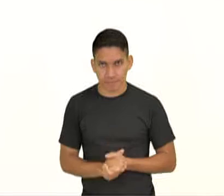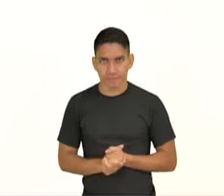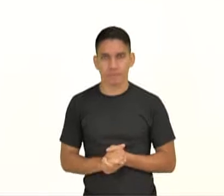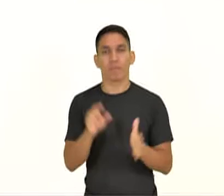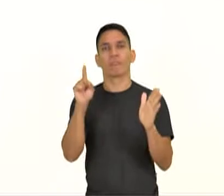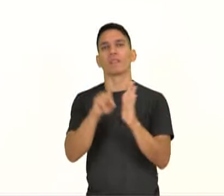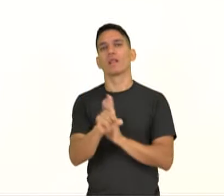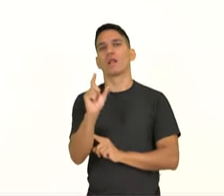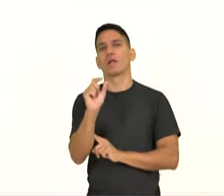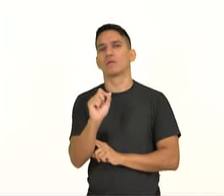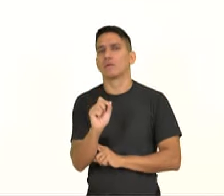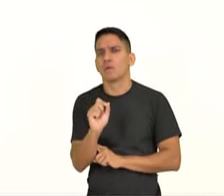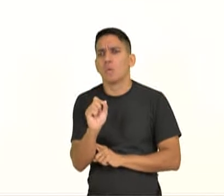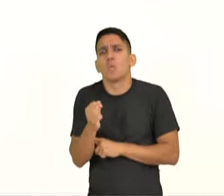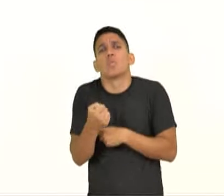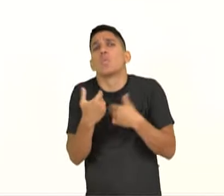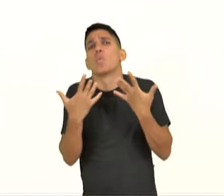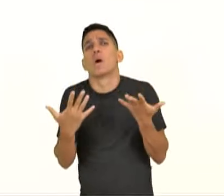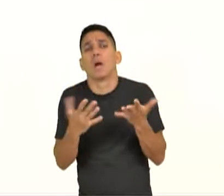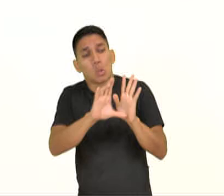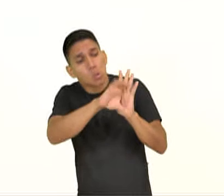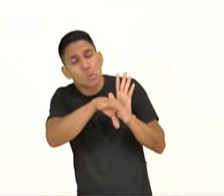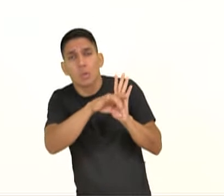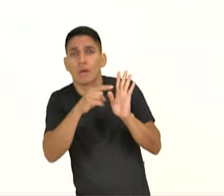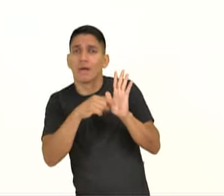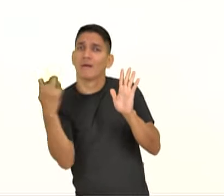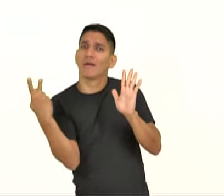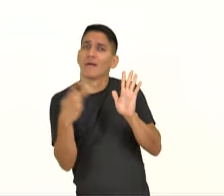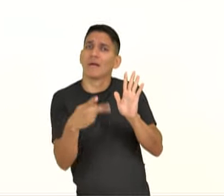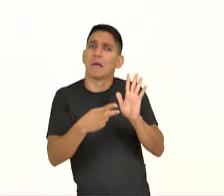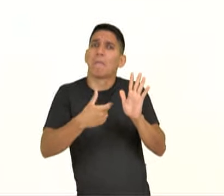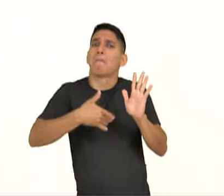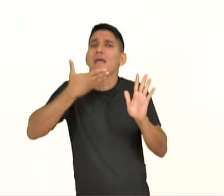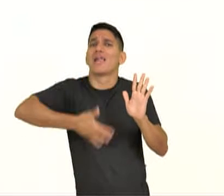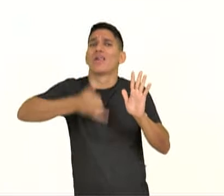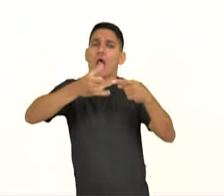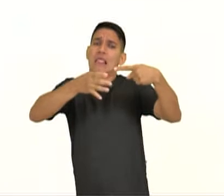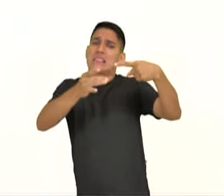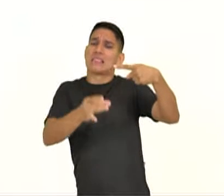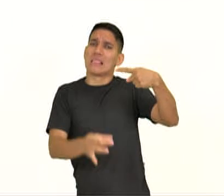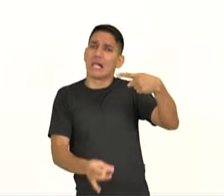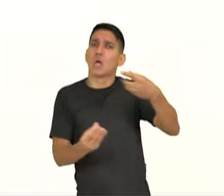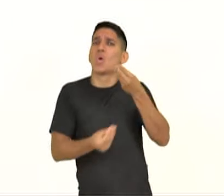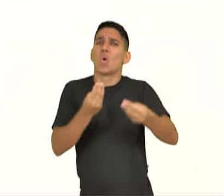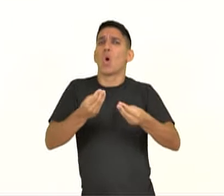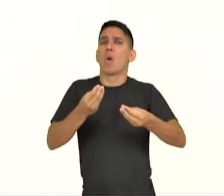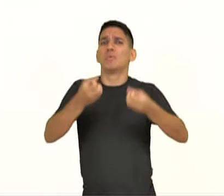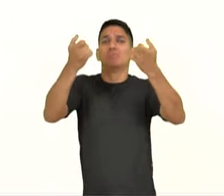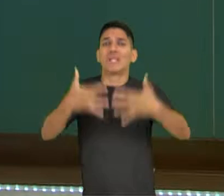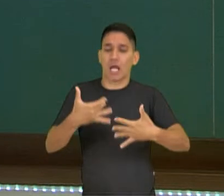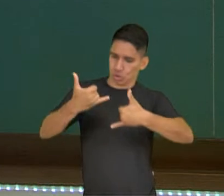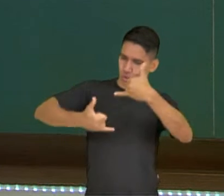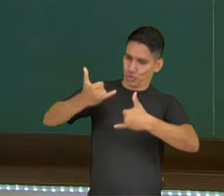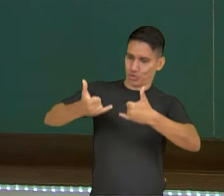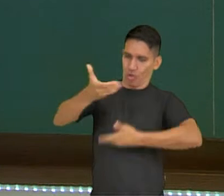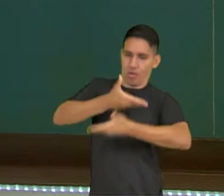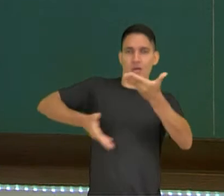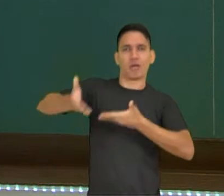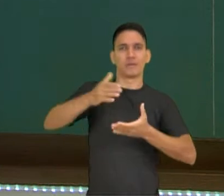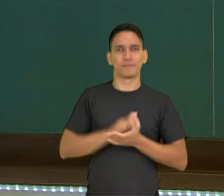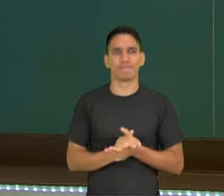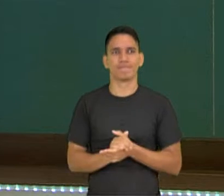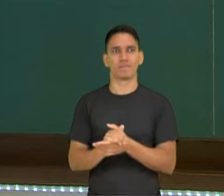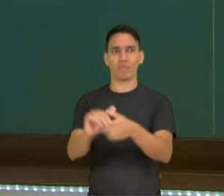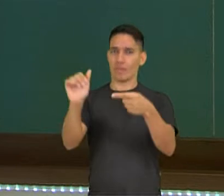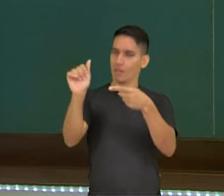Qual a melhor definição para os jogos cooperativos? Qual que é a melhor definição? Como que você define melhor os jogos cooperativos? Letra